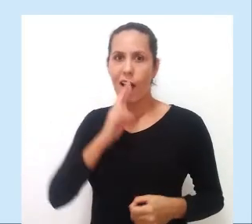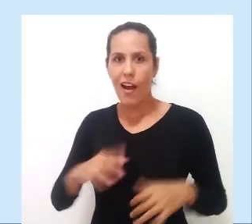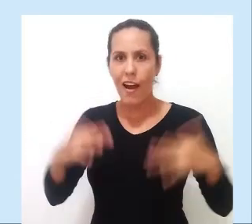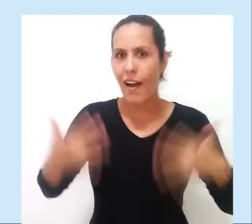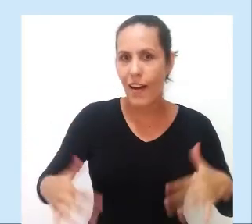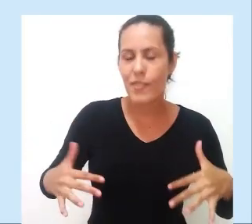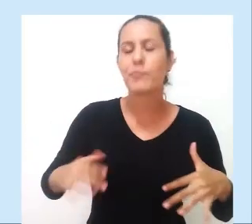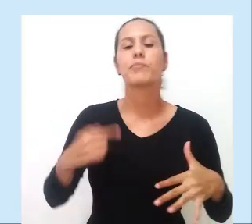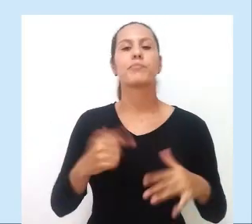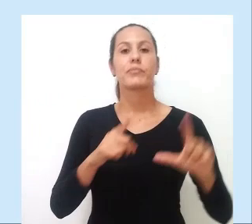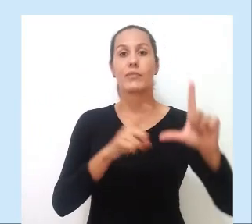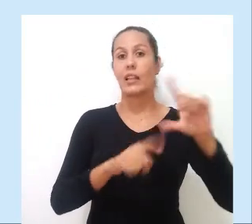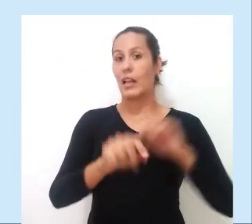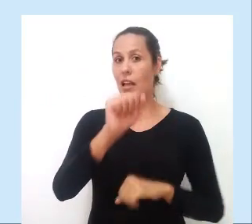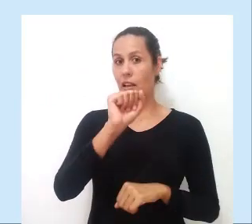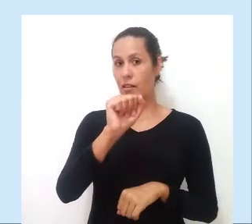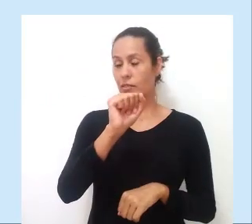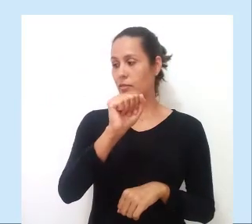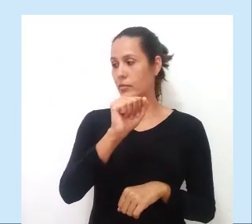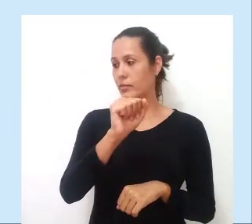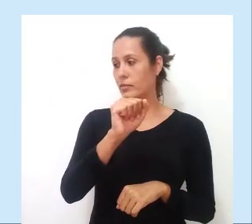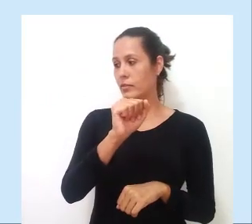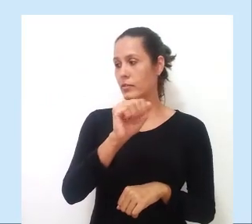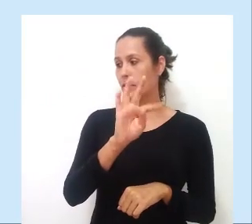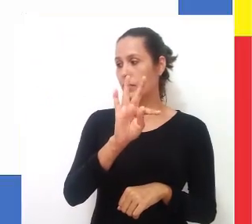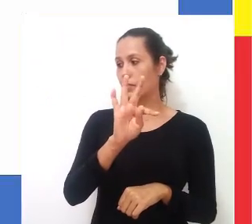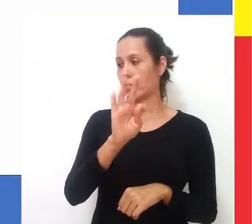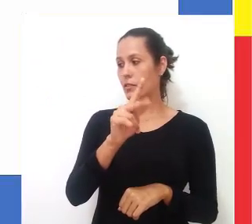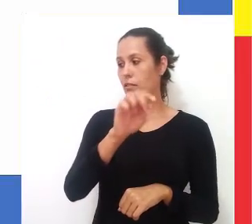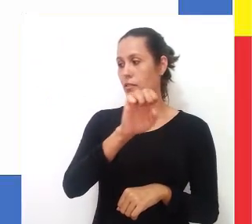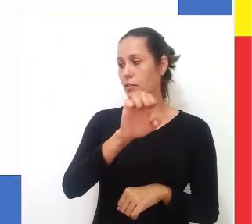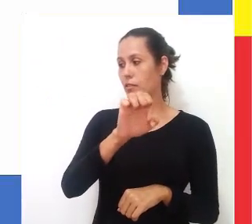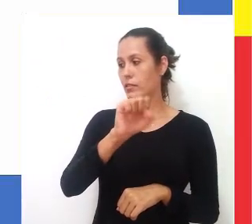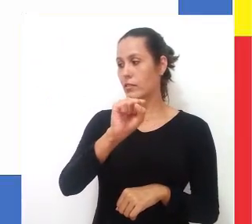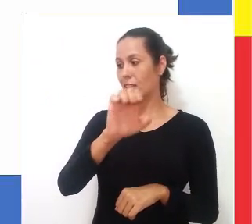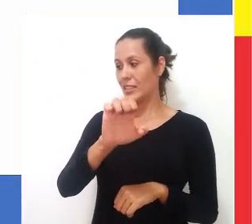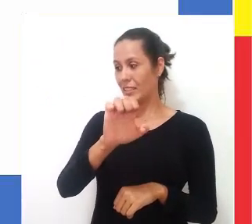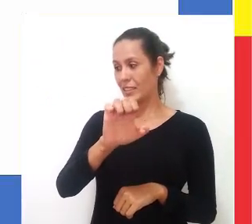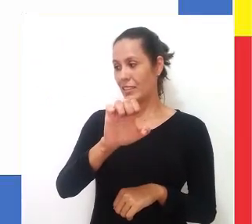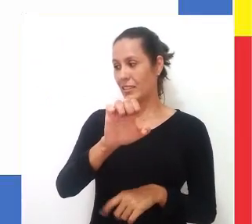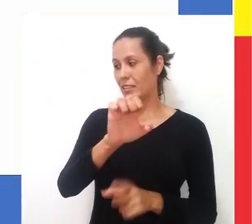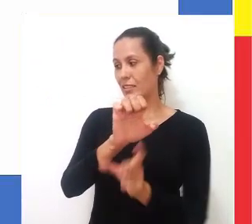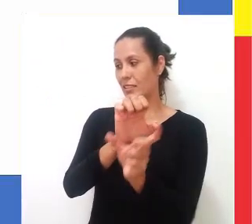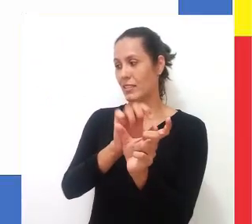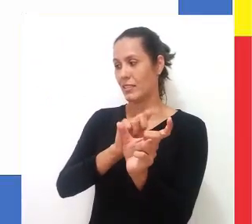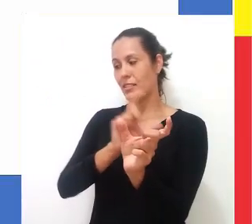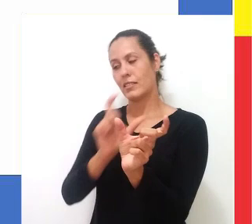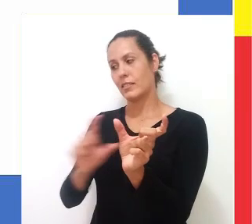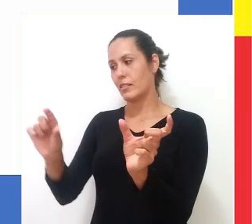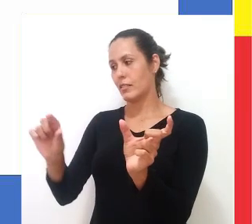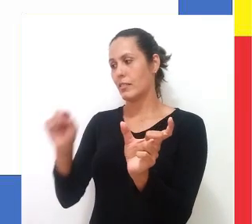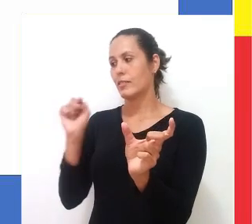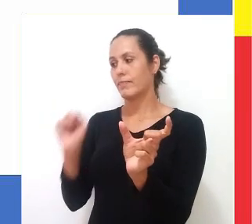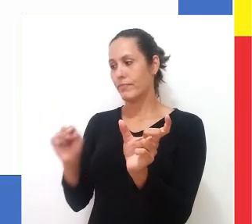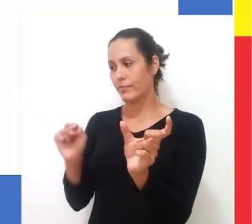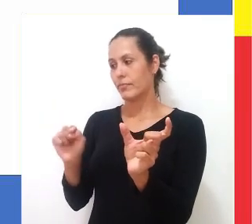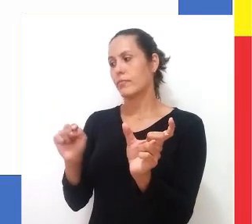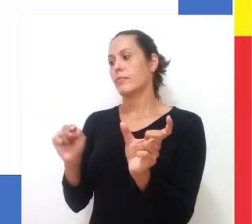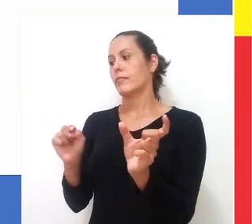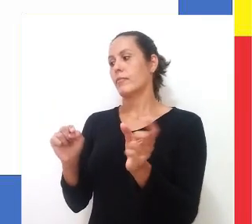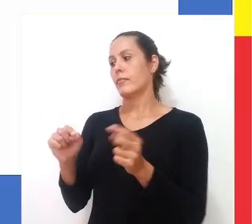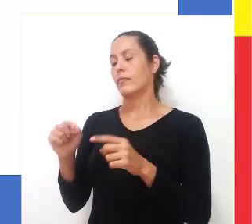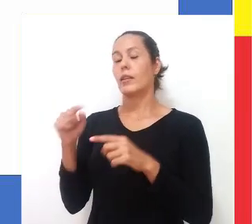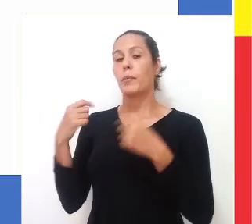Voltamos com a resposta do challenge. Então, na letra A, these pens aren't. Tinha lá these,